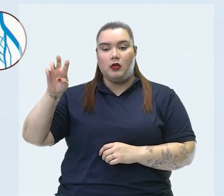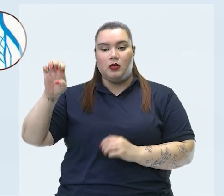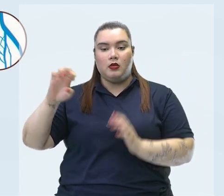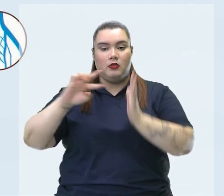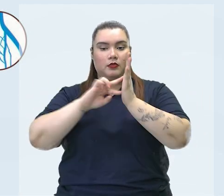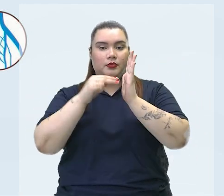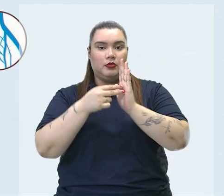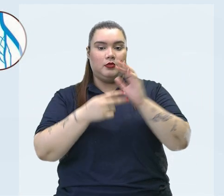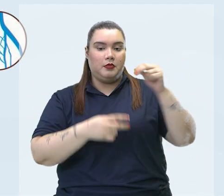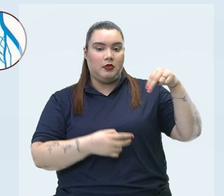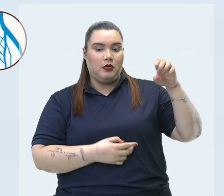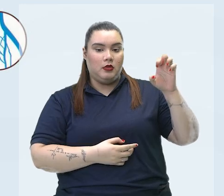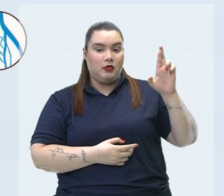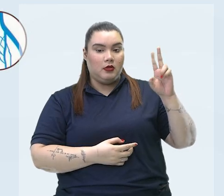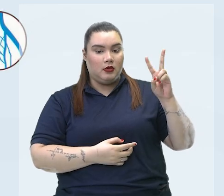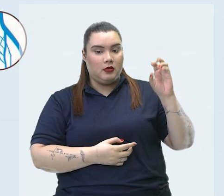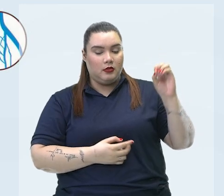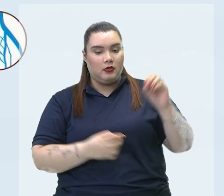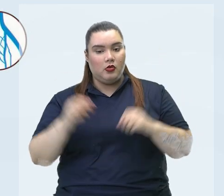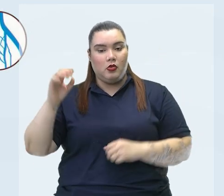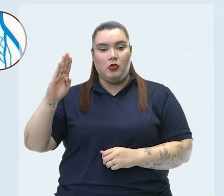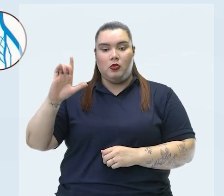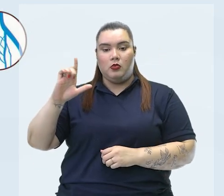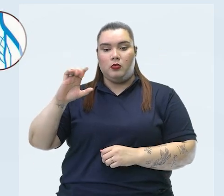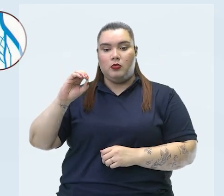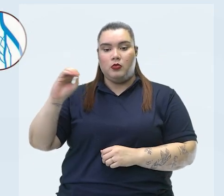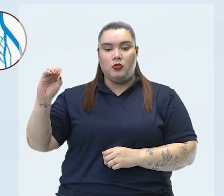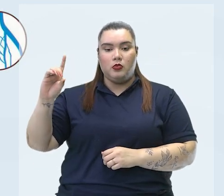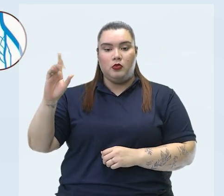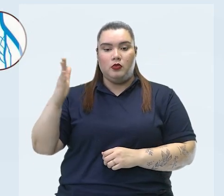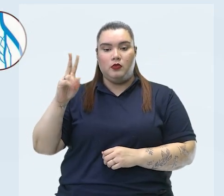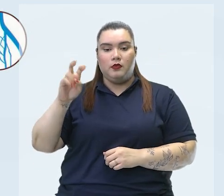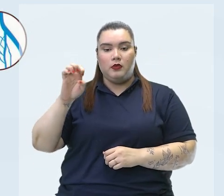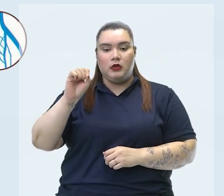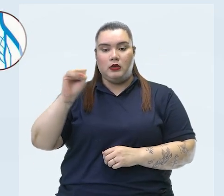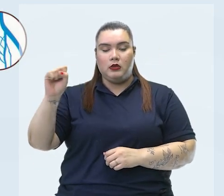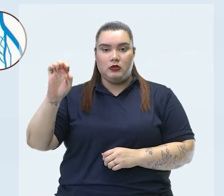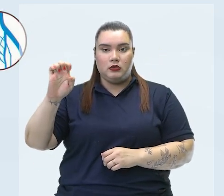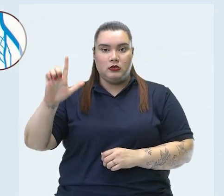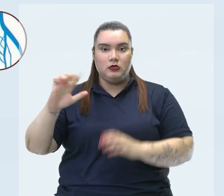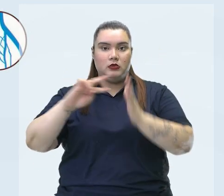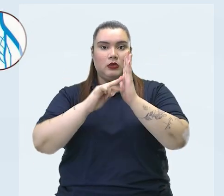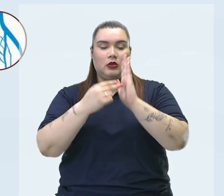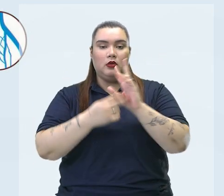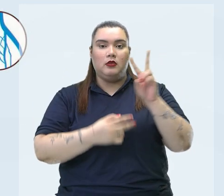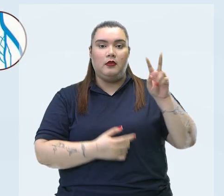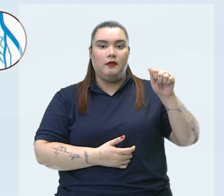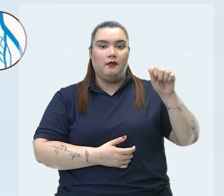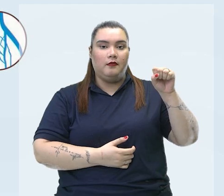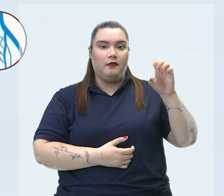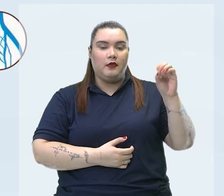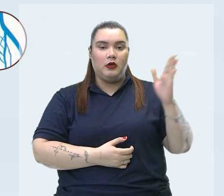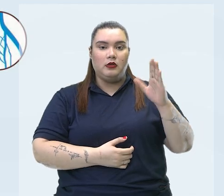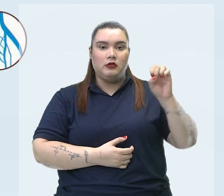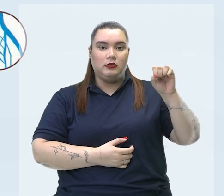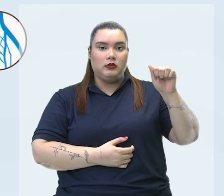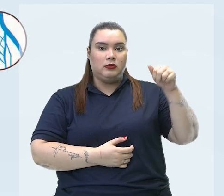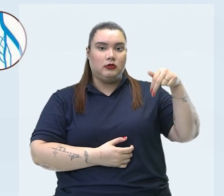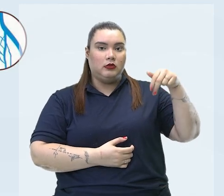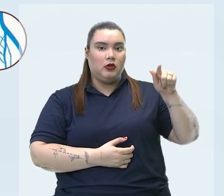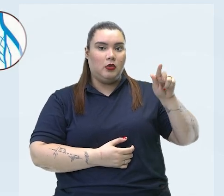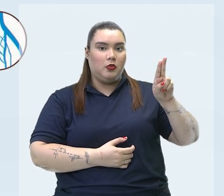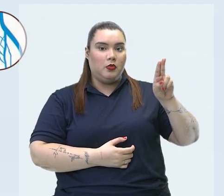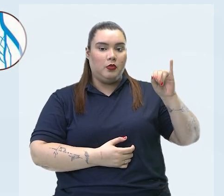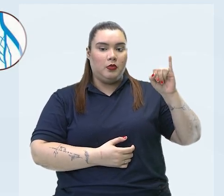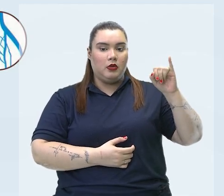é nervo, né? Blood vessel, que é vaso sanguíneo. Então, todos esses elementos aqui, gente, eles